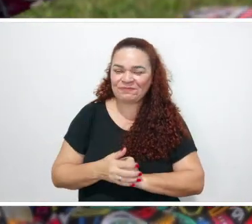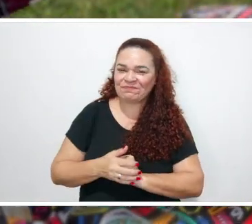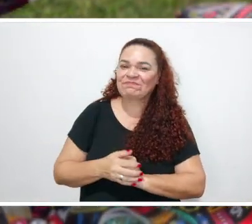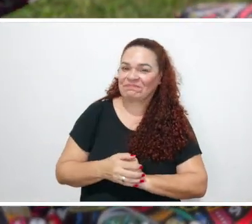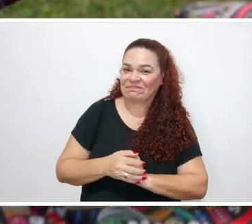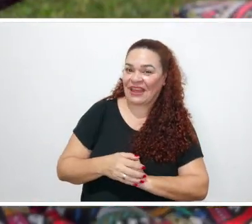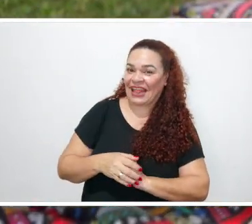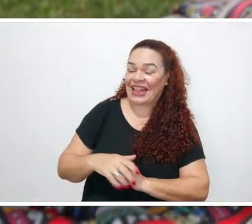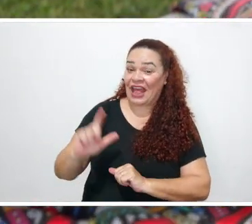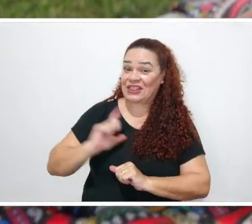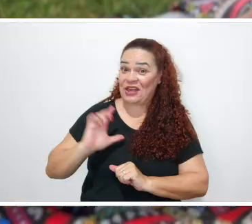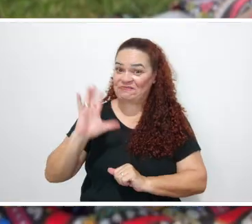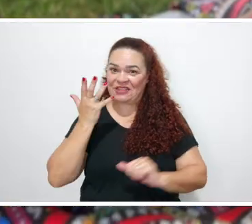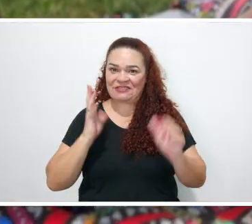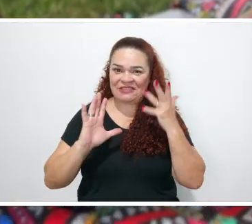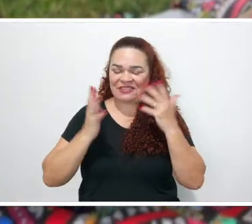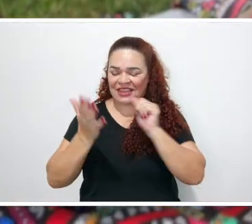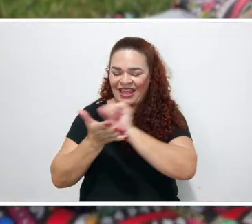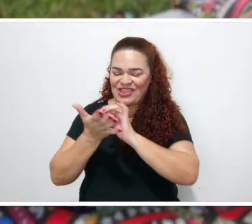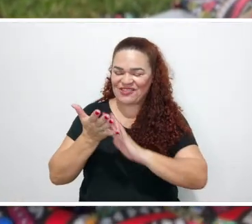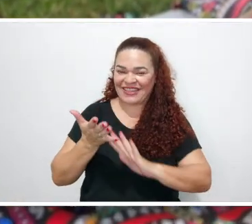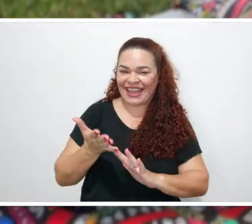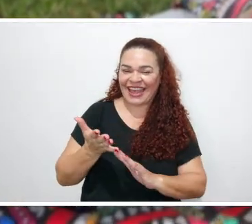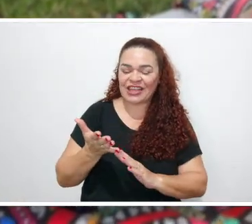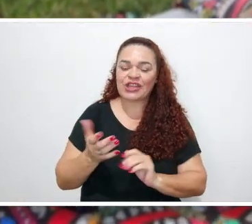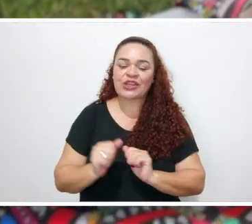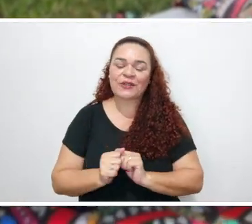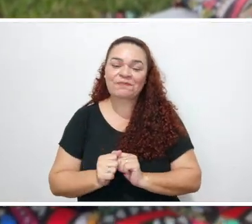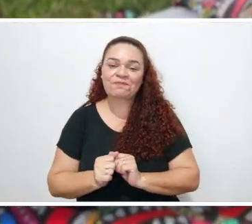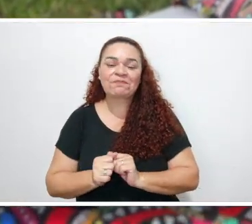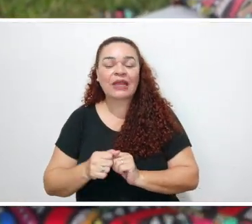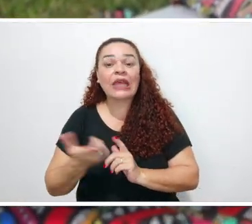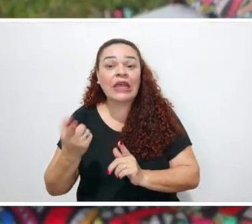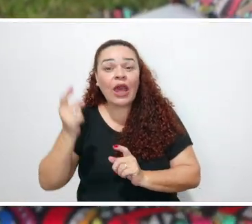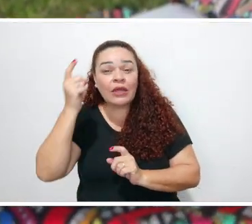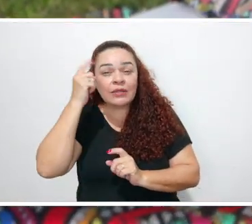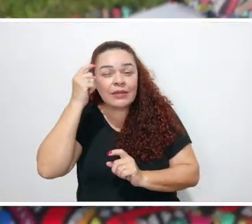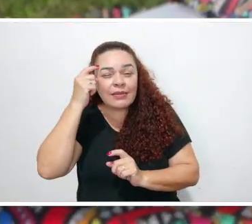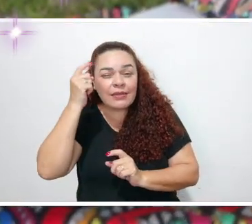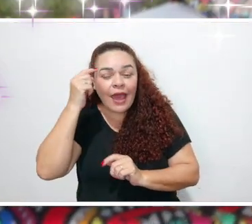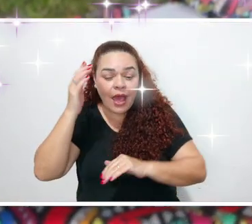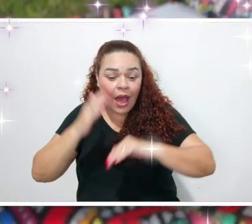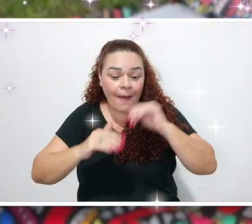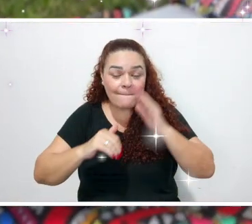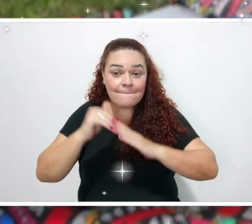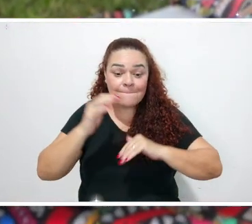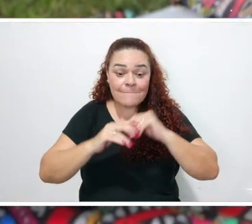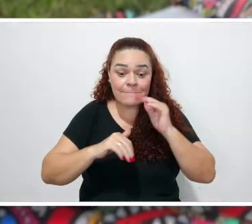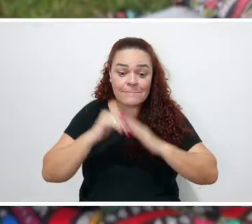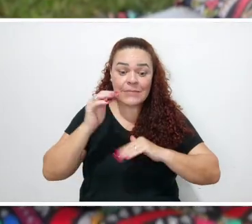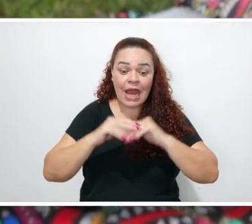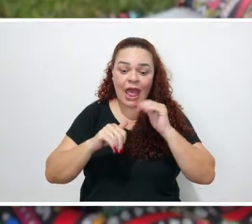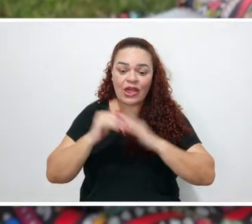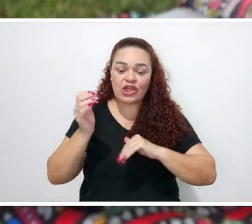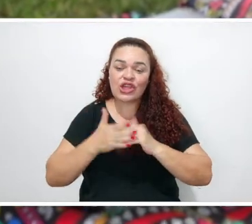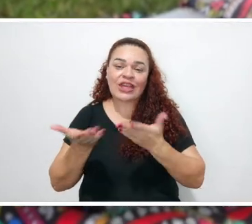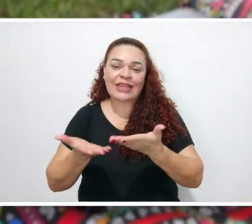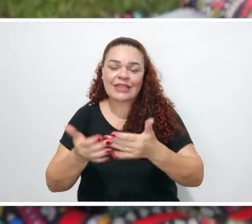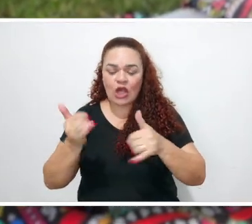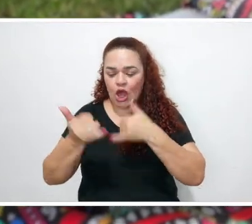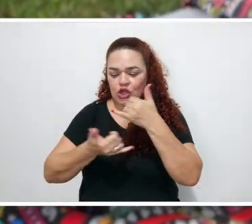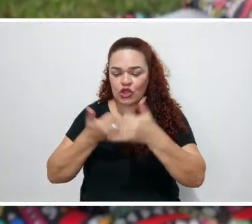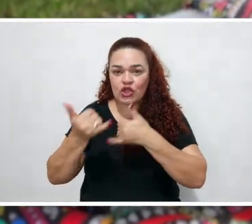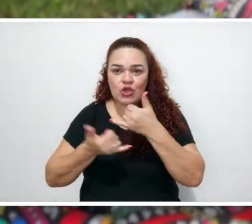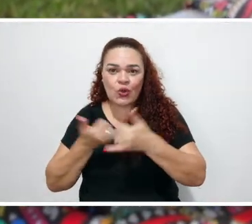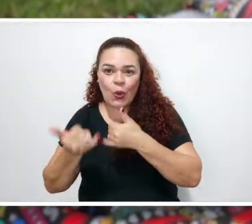de atividades e brincadeiras, e com isso, demos asas às ideias que se tornaram práticas de leitura e escrita. Jogos, músicas